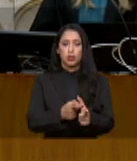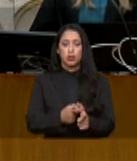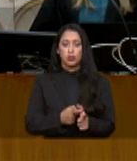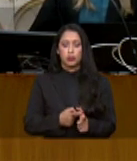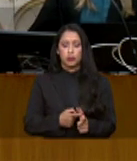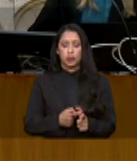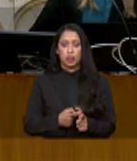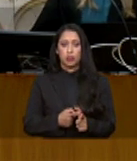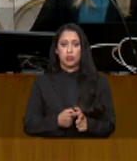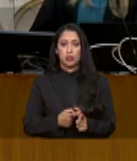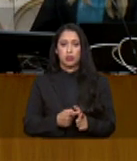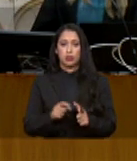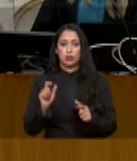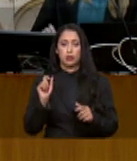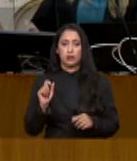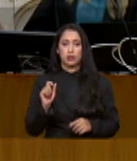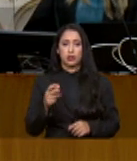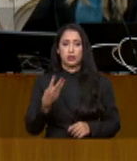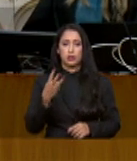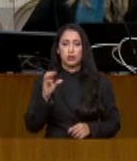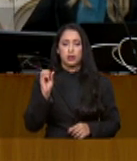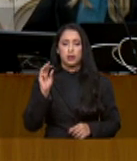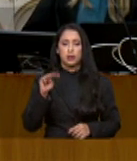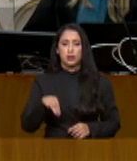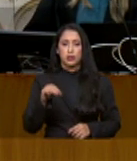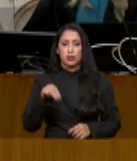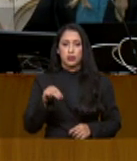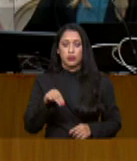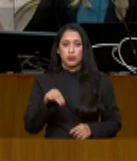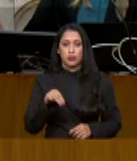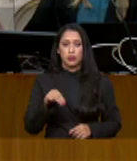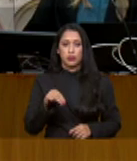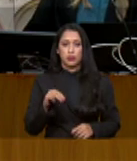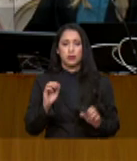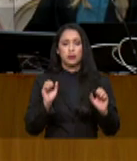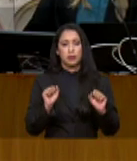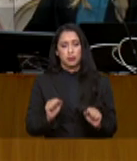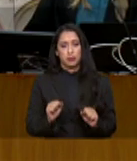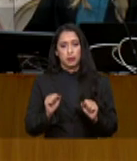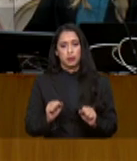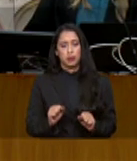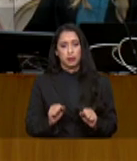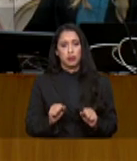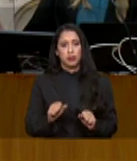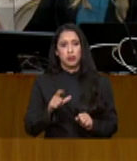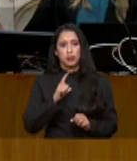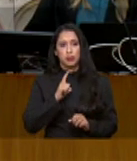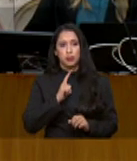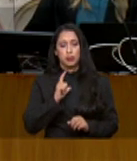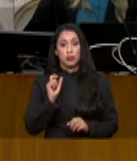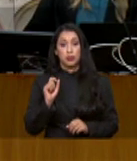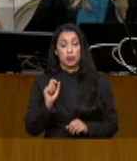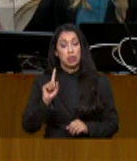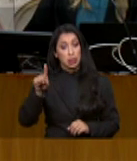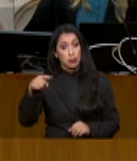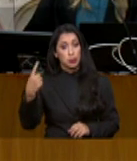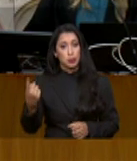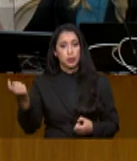suspender a sessão pelo tempo regimental de 30 minutos para que façamos nossas audiências. Depois, então,